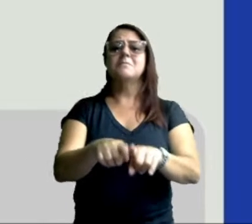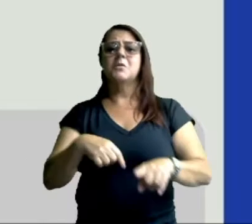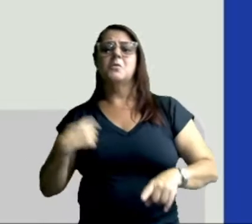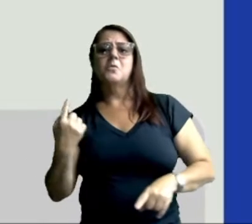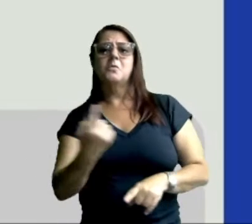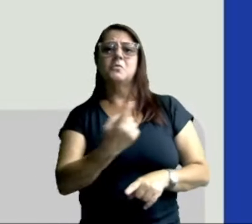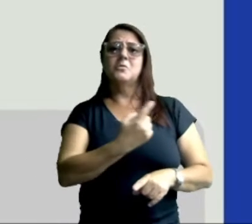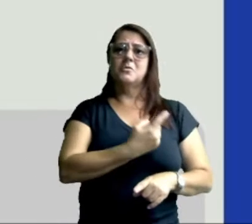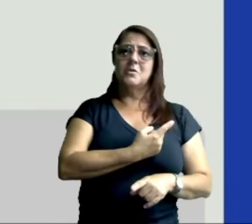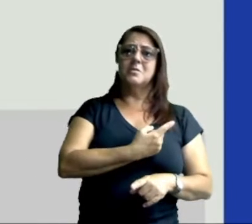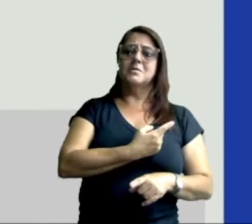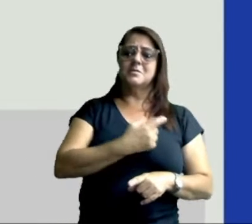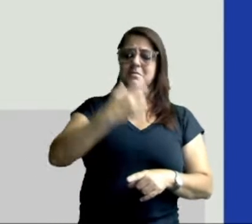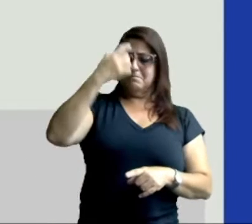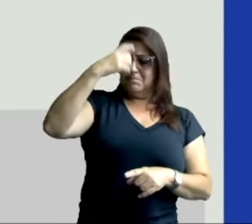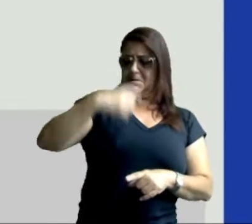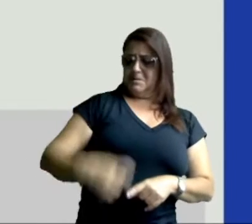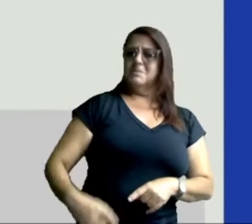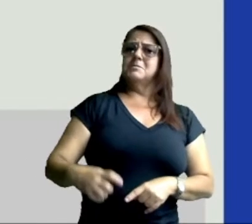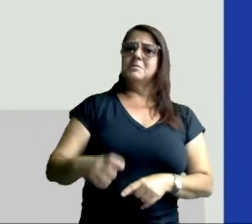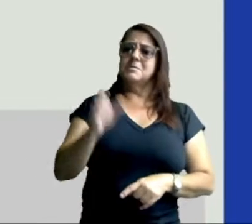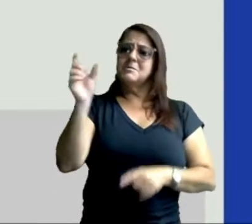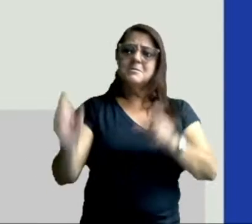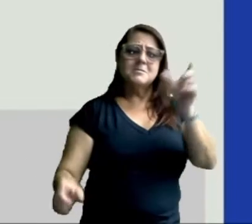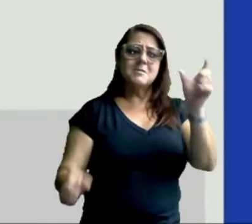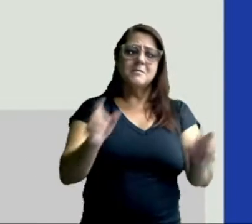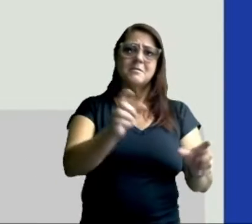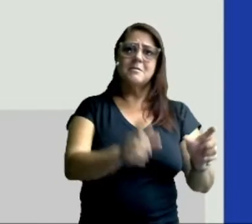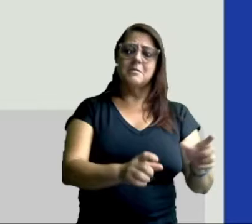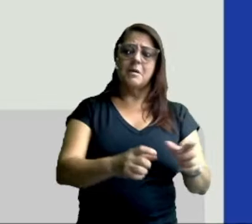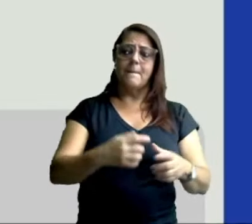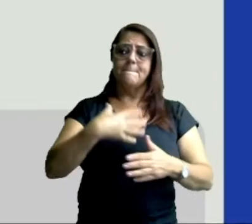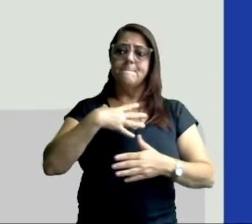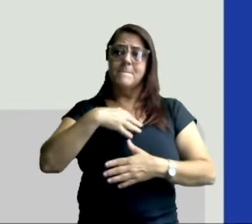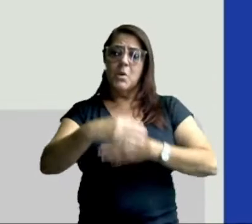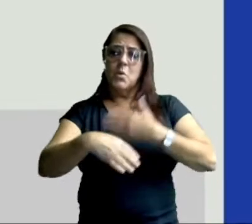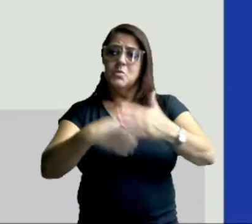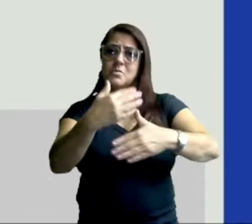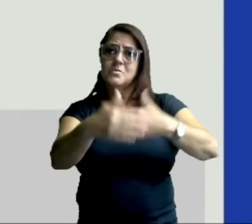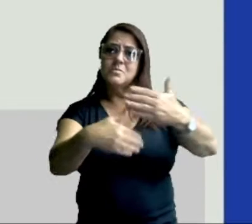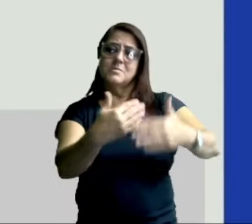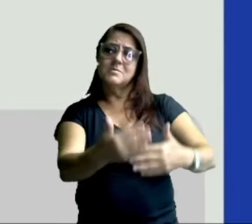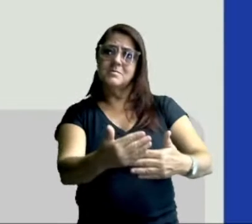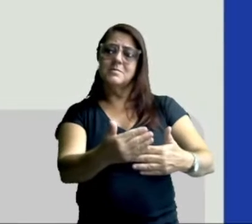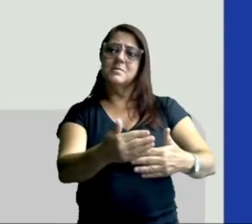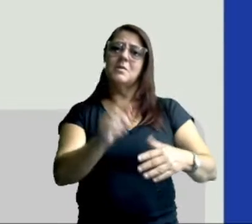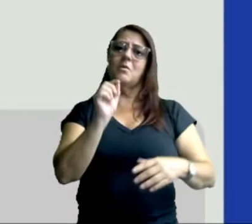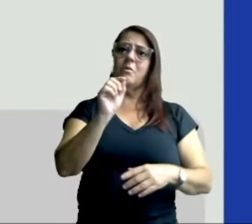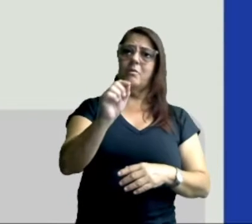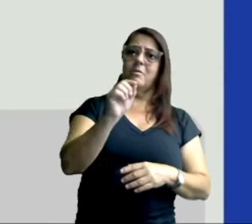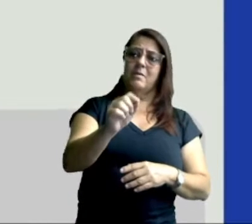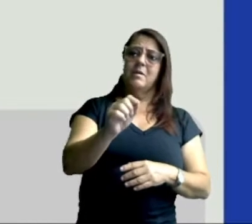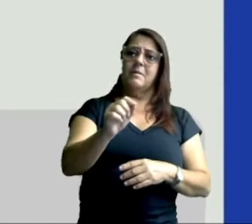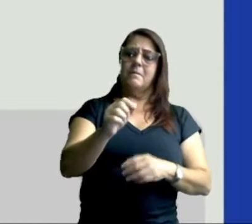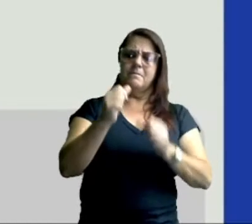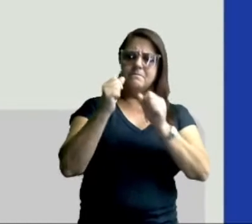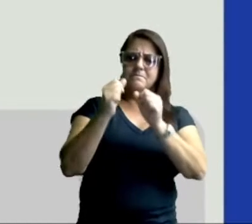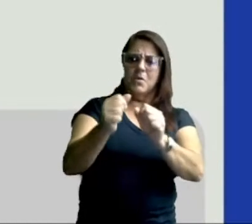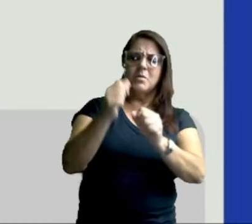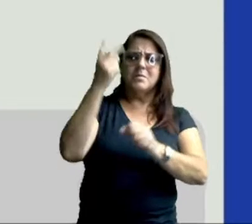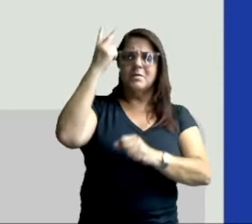nossa cidadania, né? Quando a gente fala em produção, como a gente produz, né, a gente já